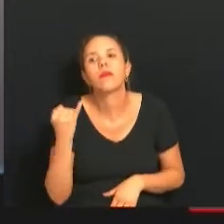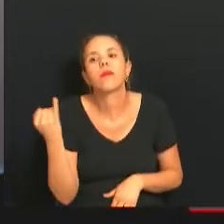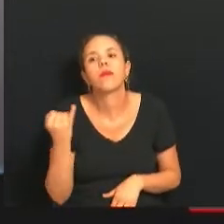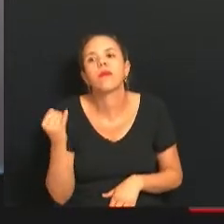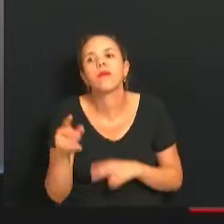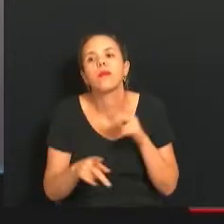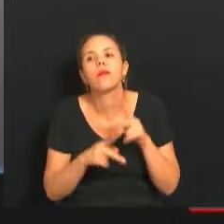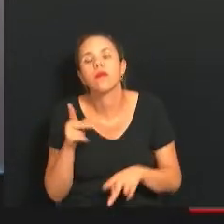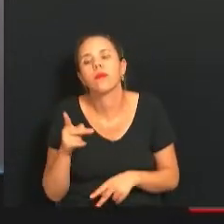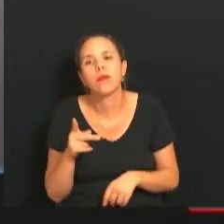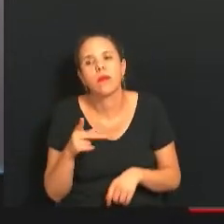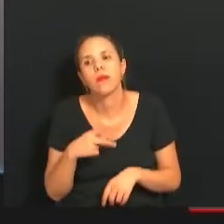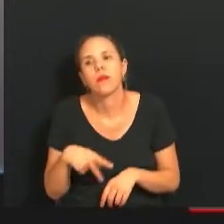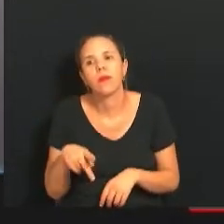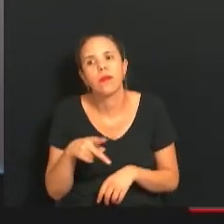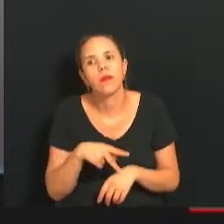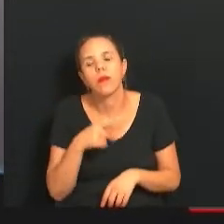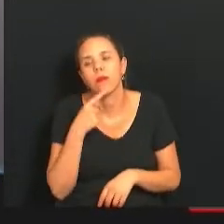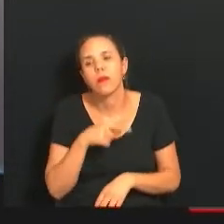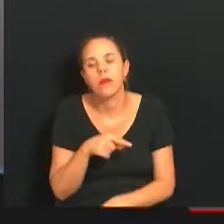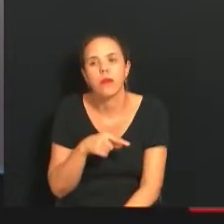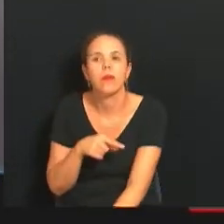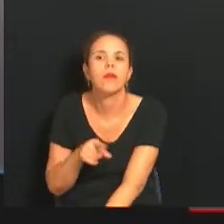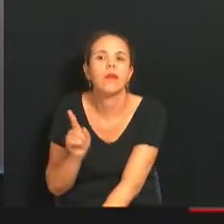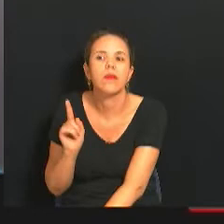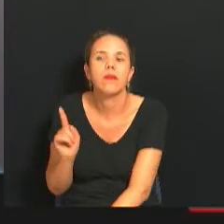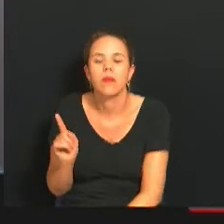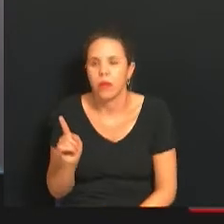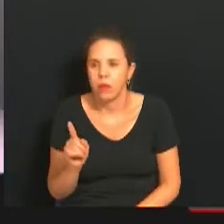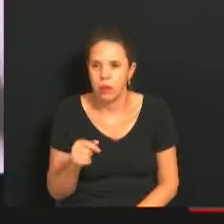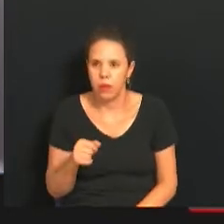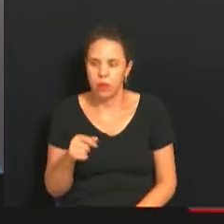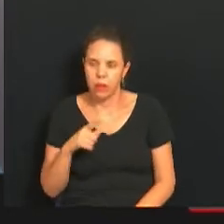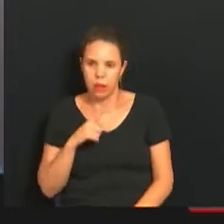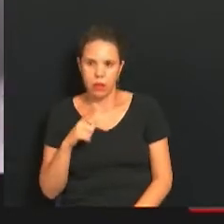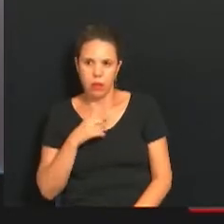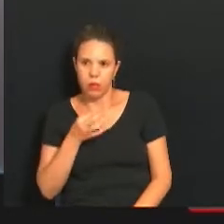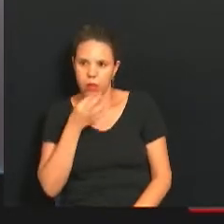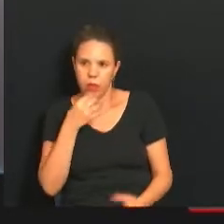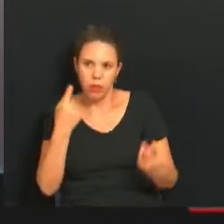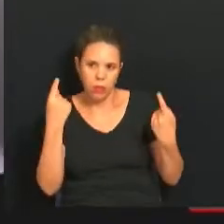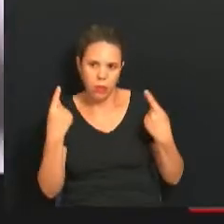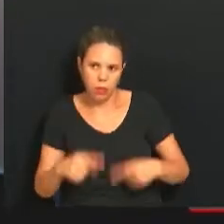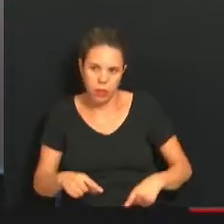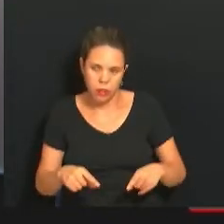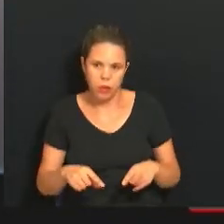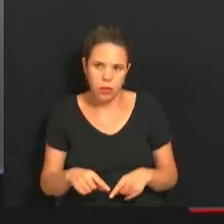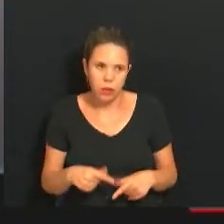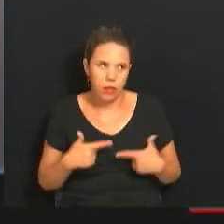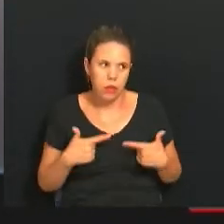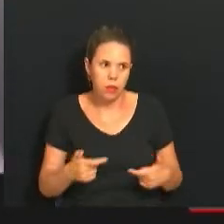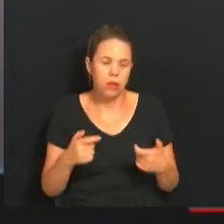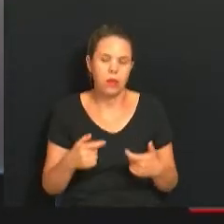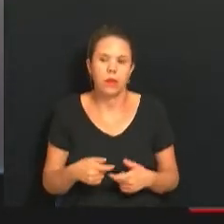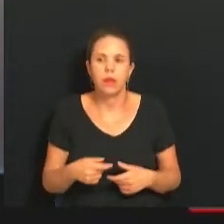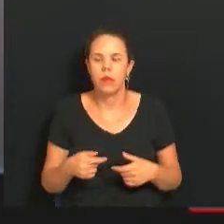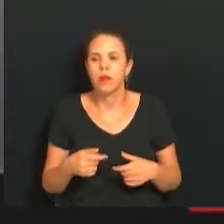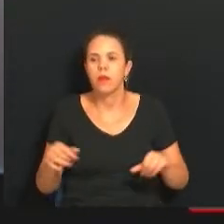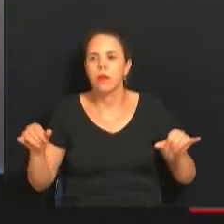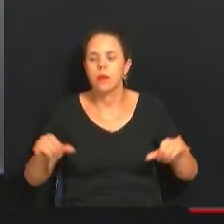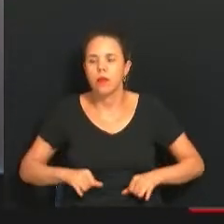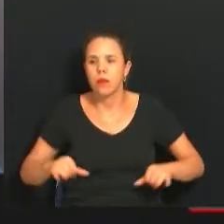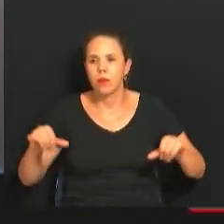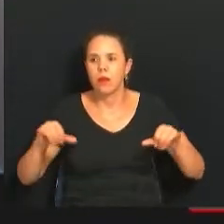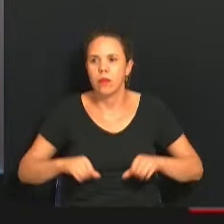população russa, uma parcela da população que, inclusive, tem se colocado contra a guerra e que vai sofrer as consequências